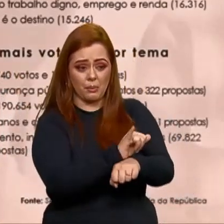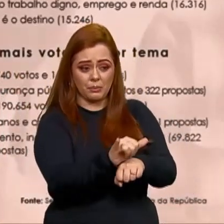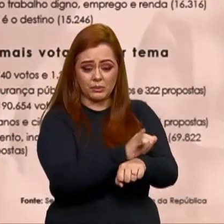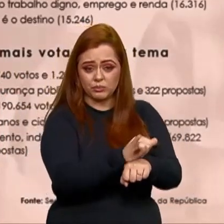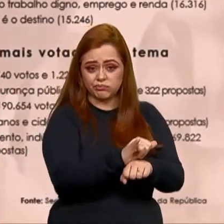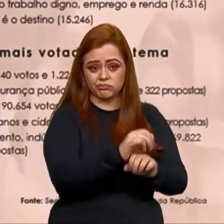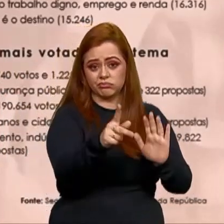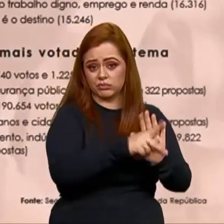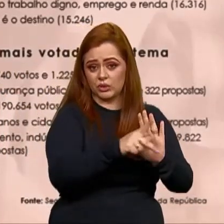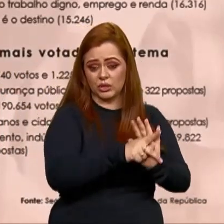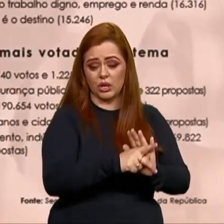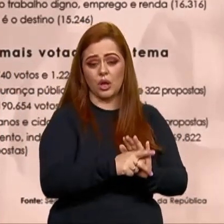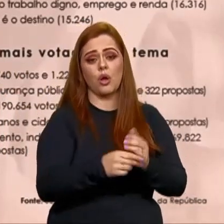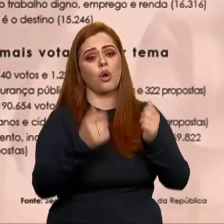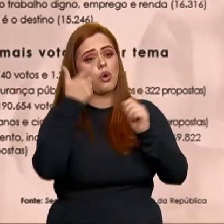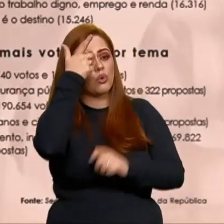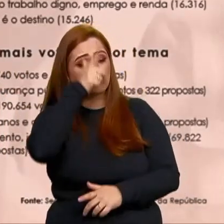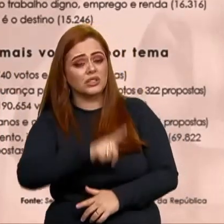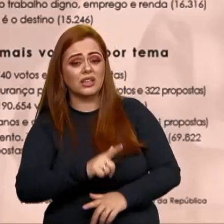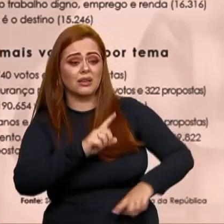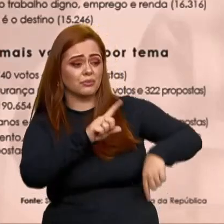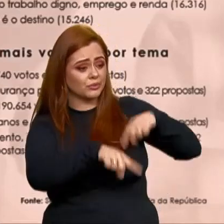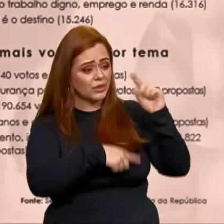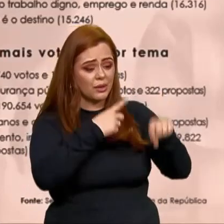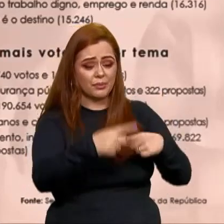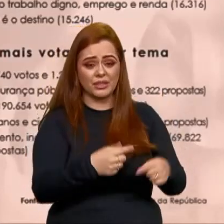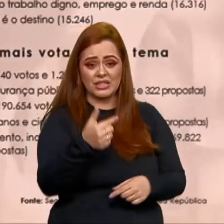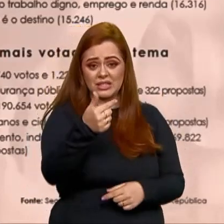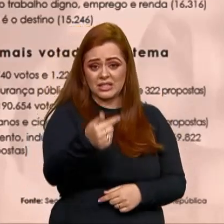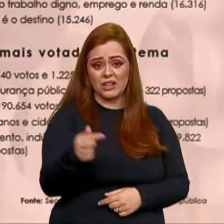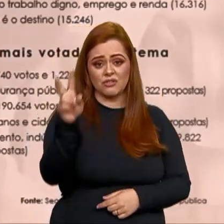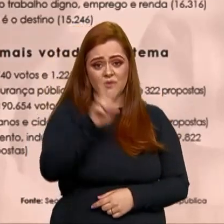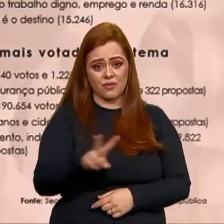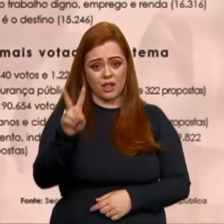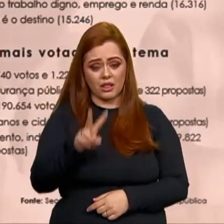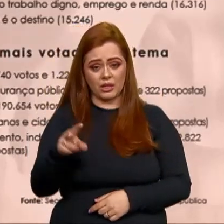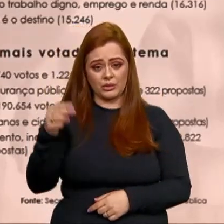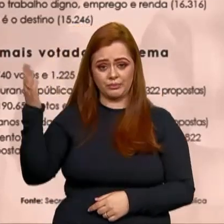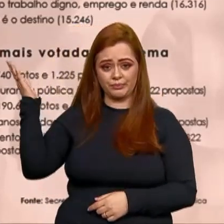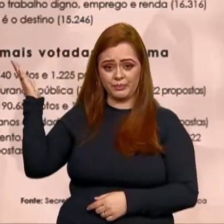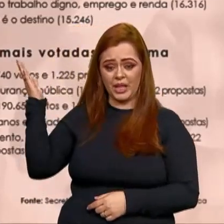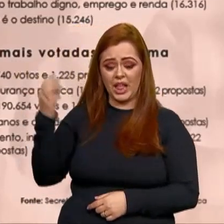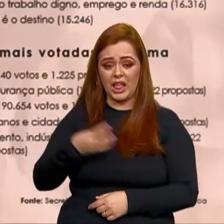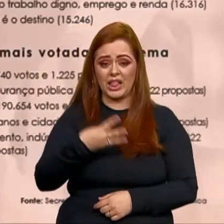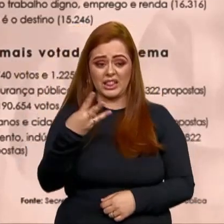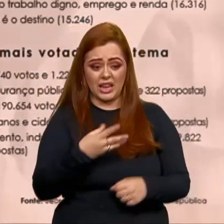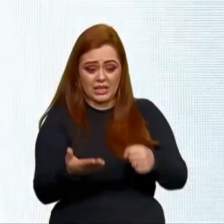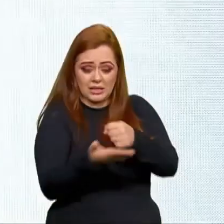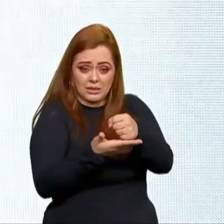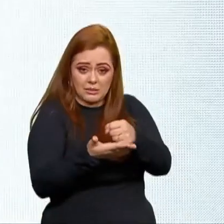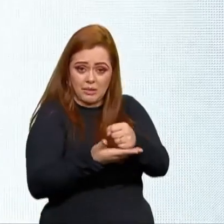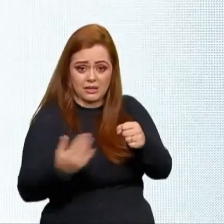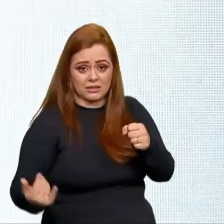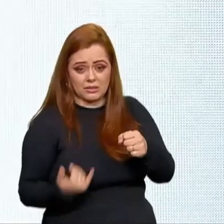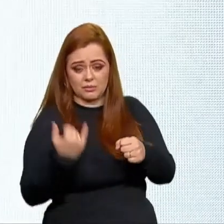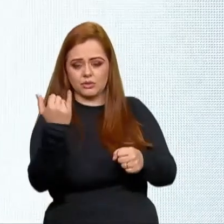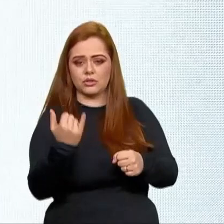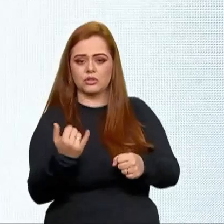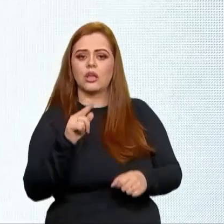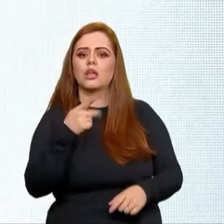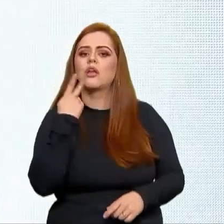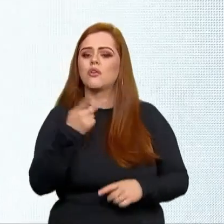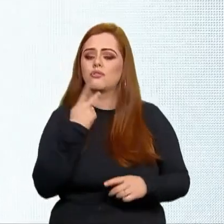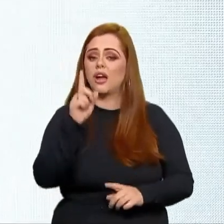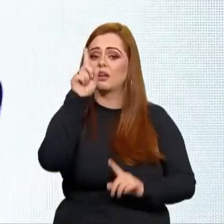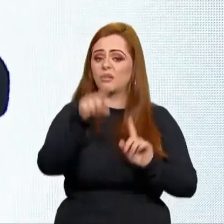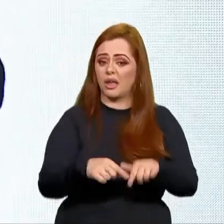isso em 13 diretrizes, que viraram 7 valores, 13 eixos, 3 eixos. E aí, por isso que eu digo que é